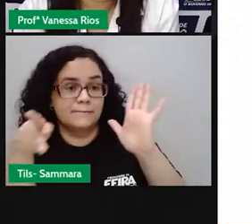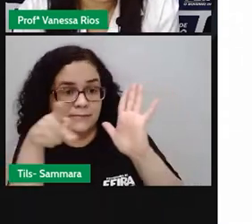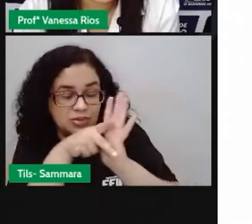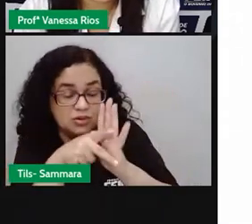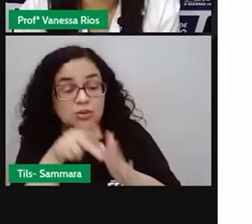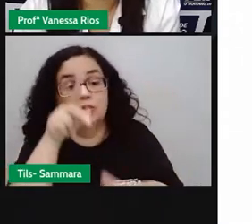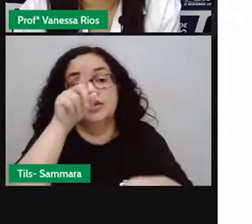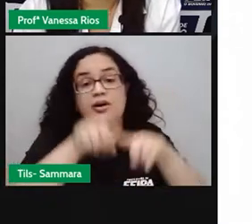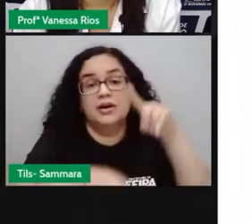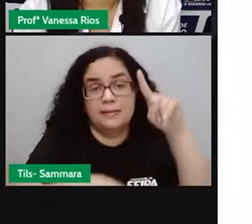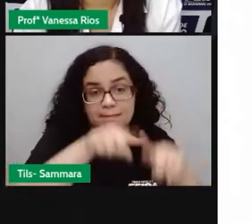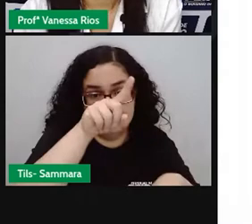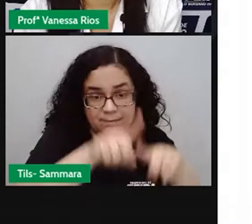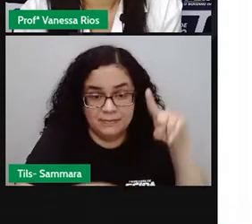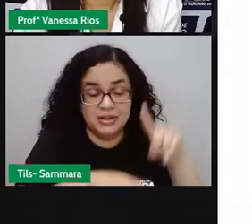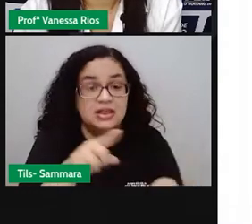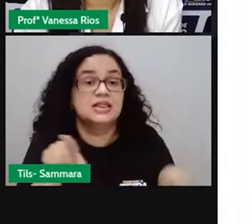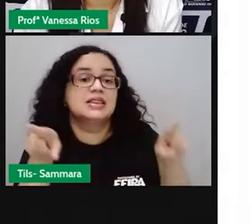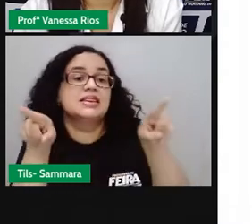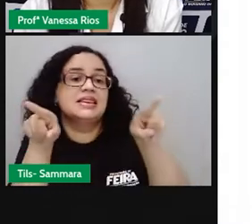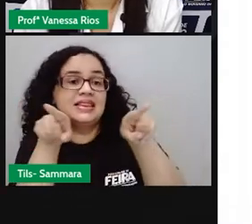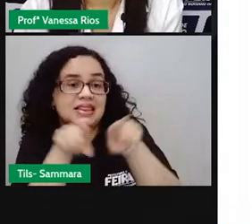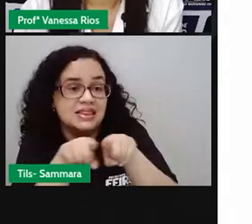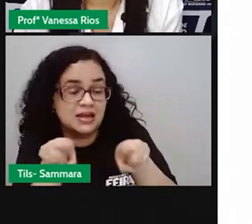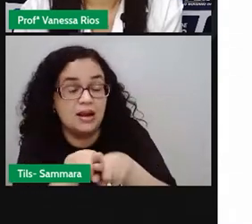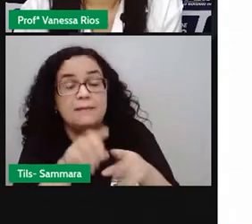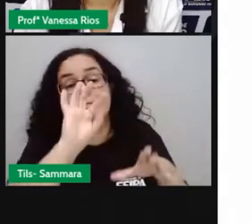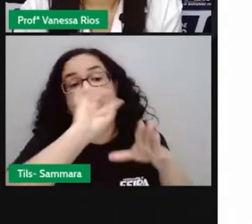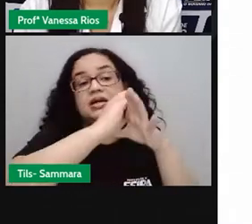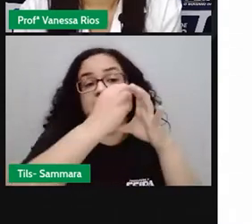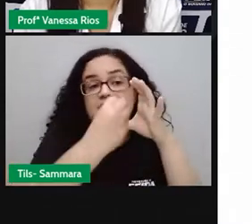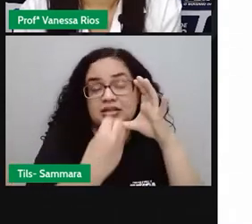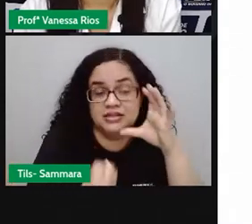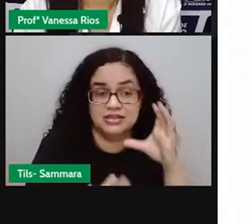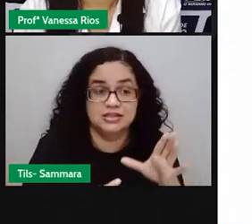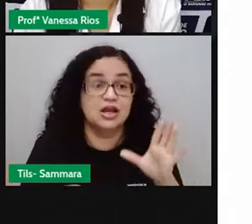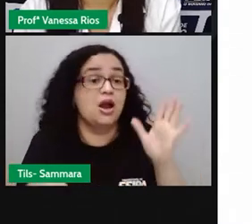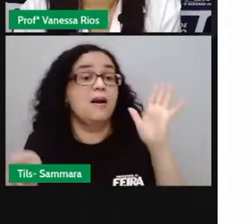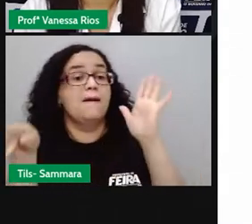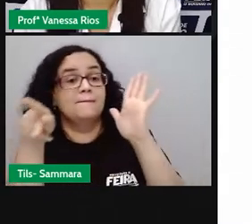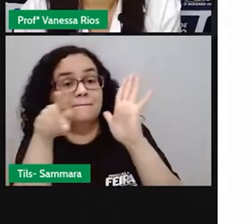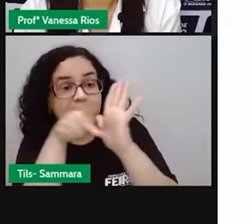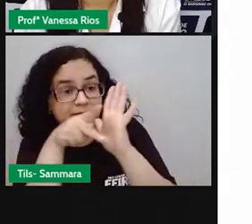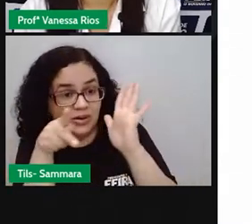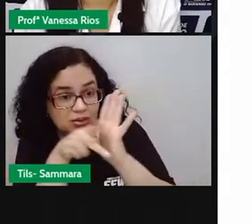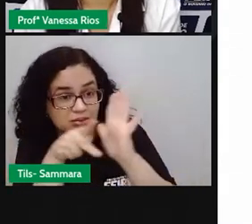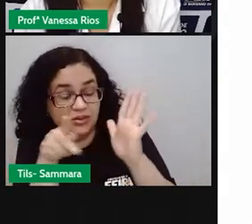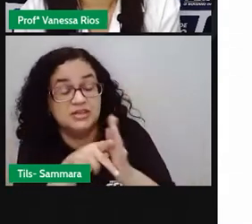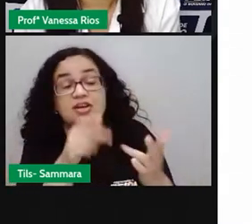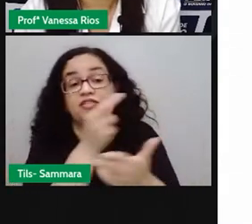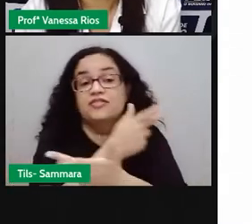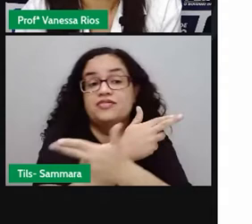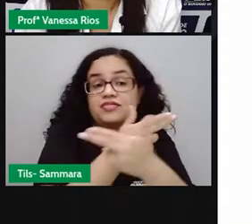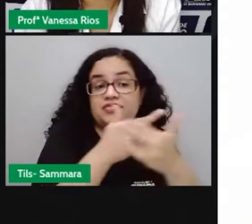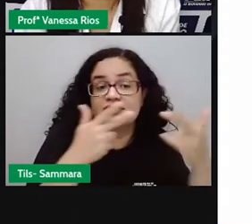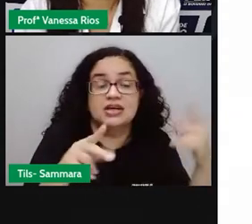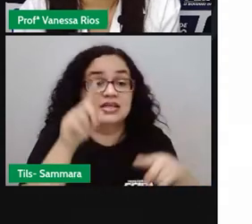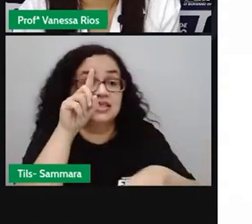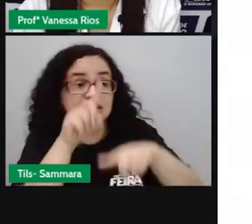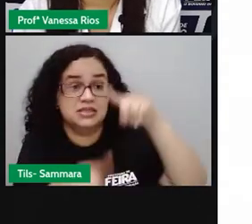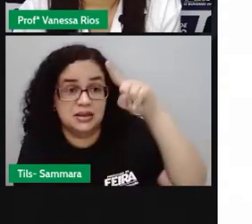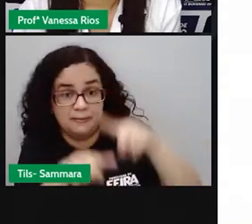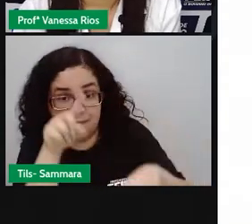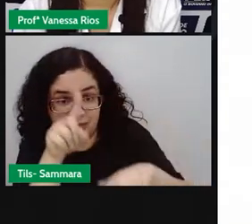determinado material. E que também existem aí características, propriedades que pertencem a vários